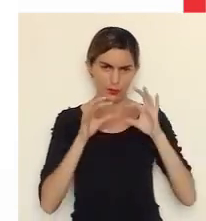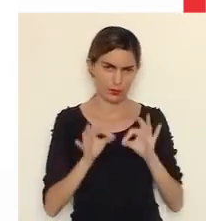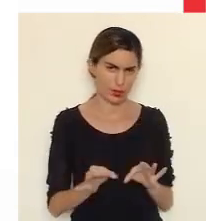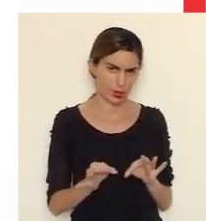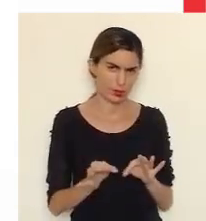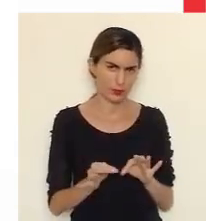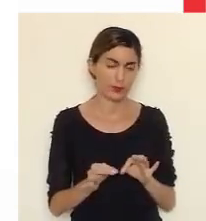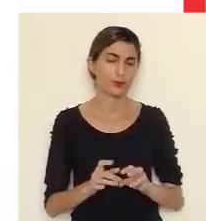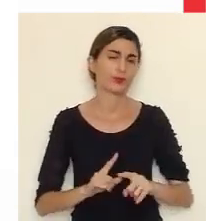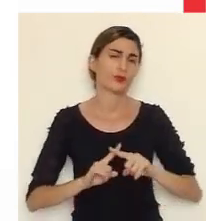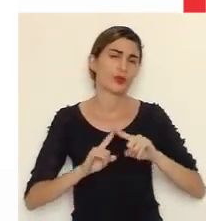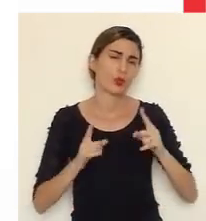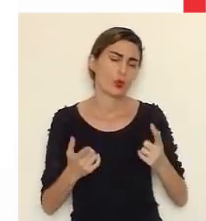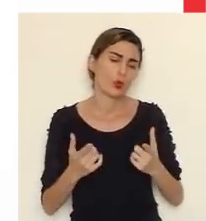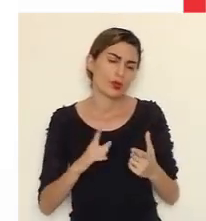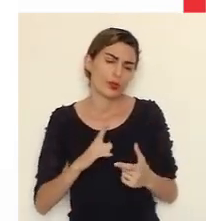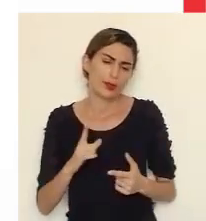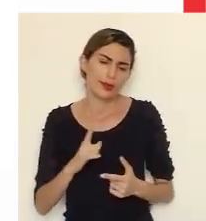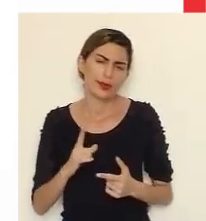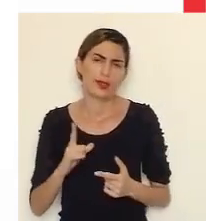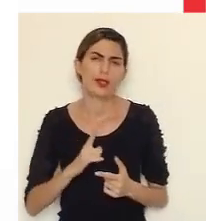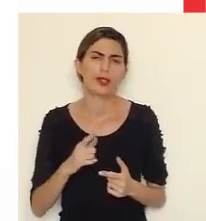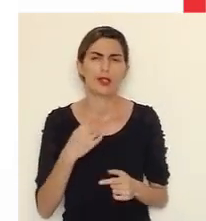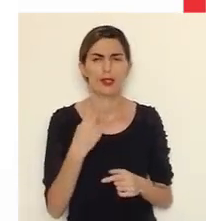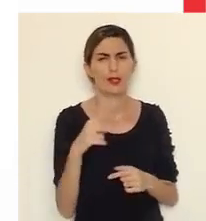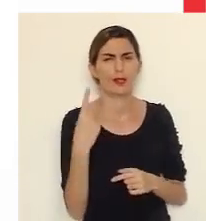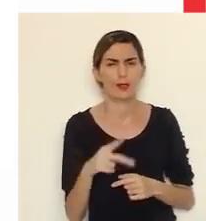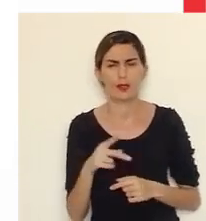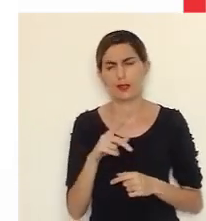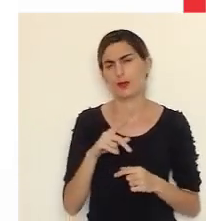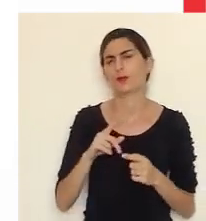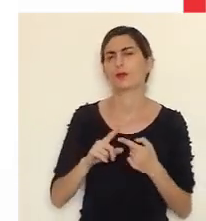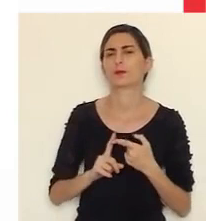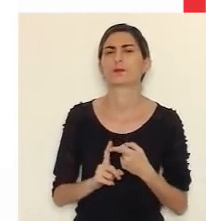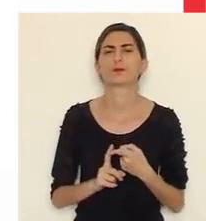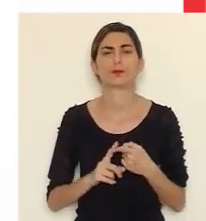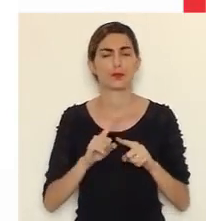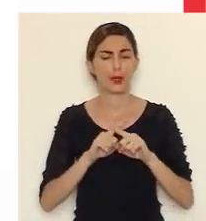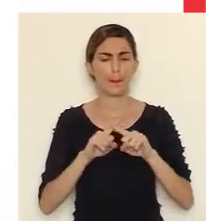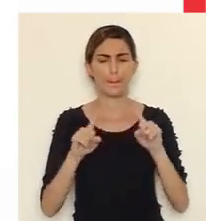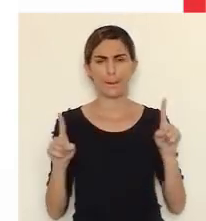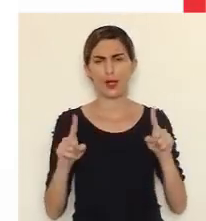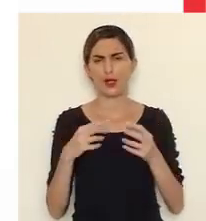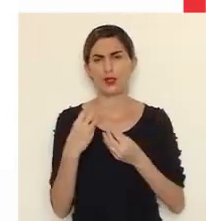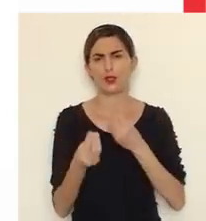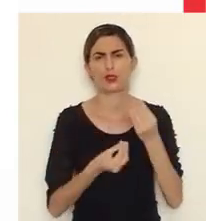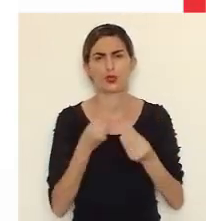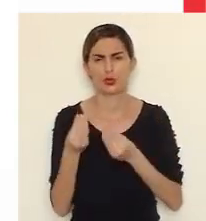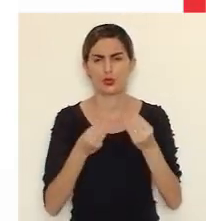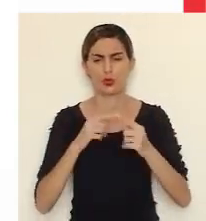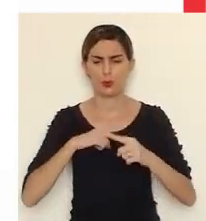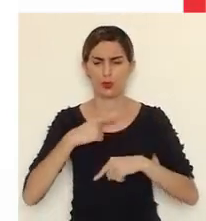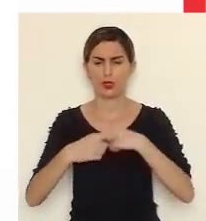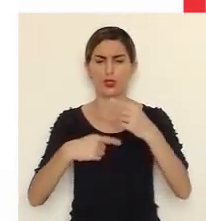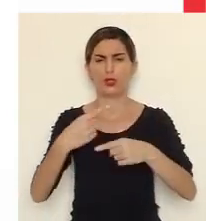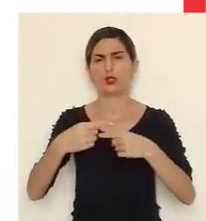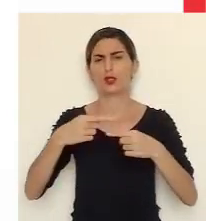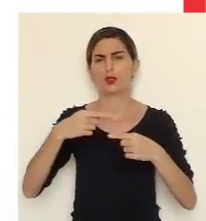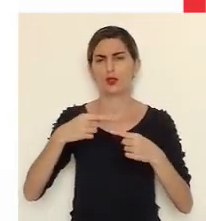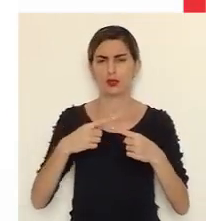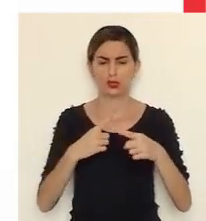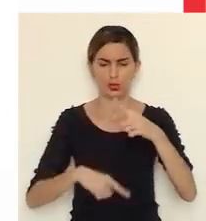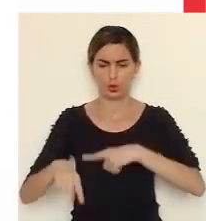positivo, tá certo? Onde vou ter ali, ele vai ser heterozigoto, mas como se trata de